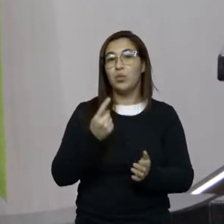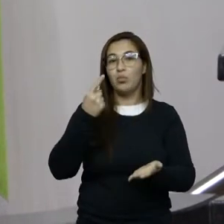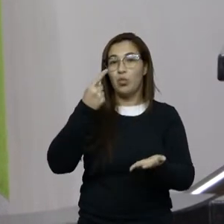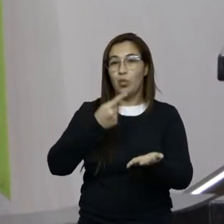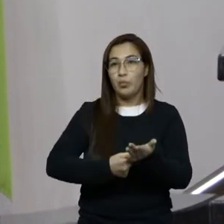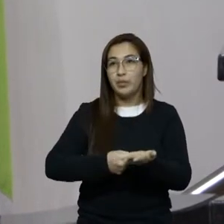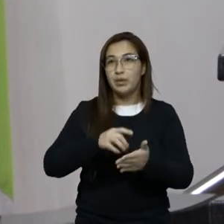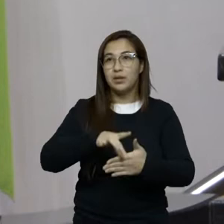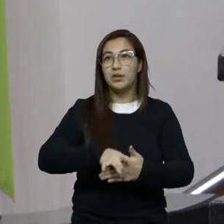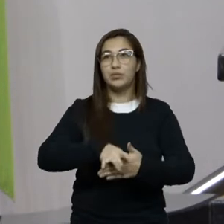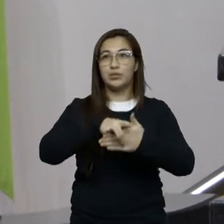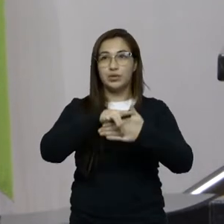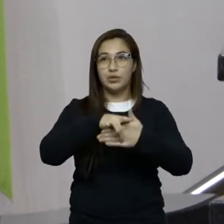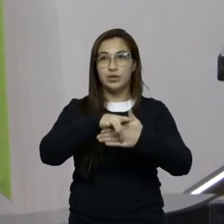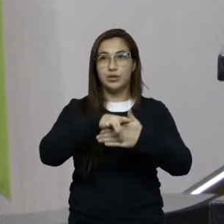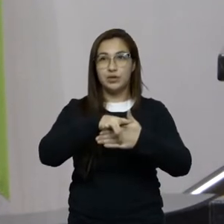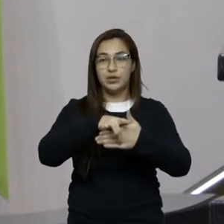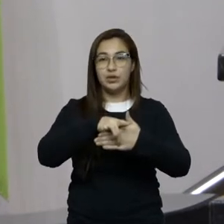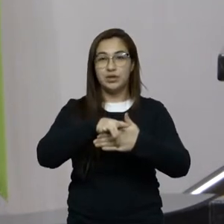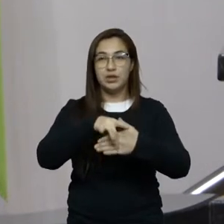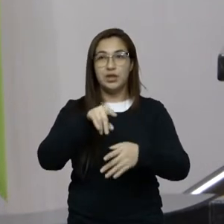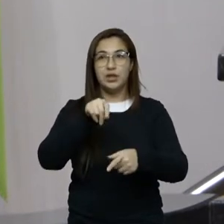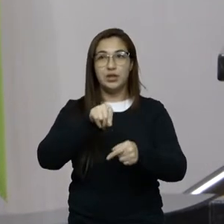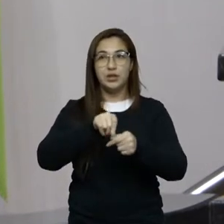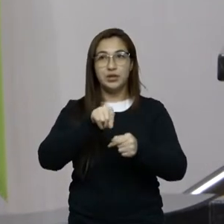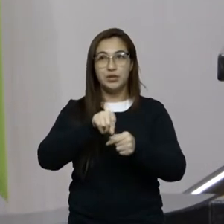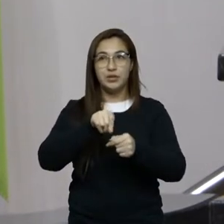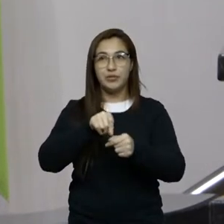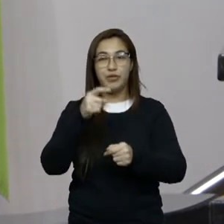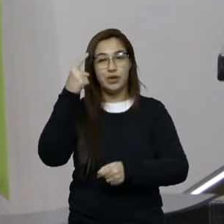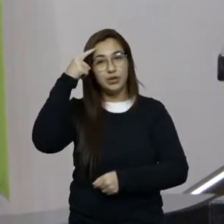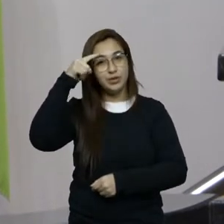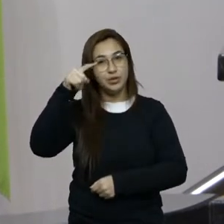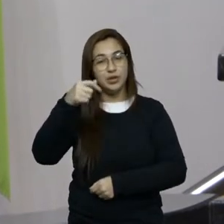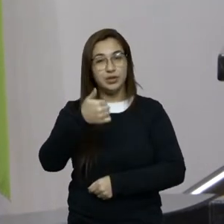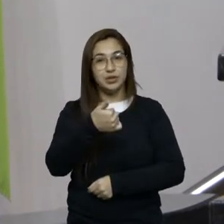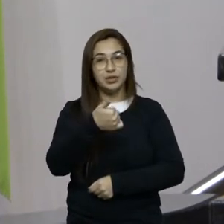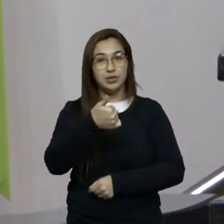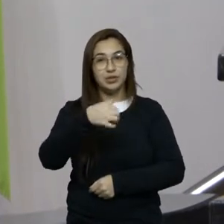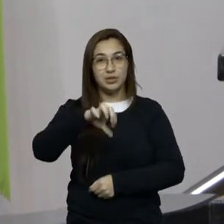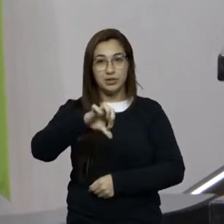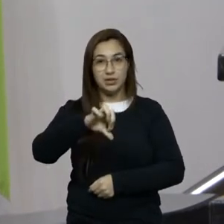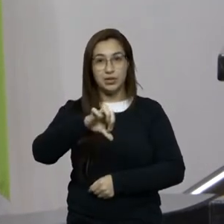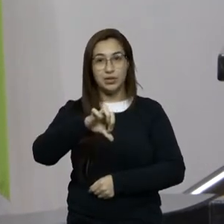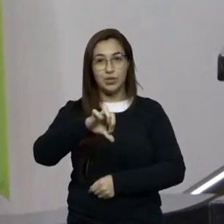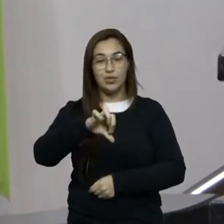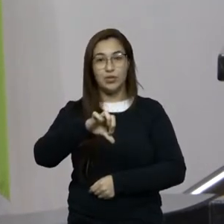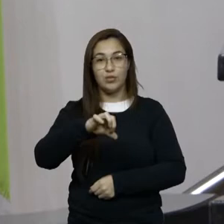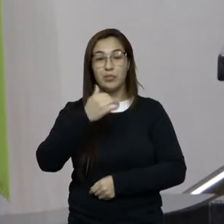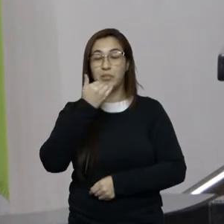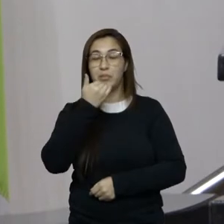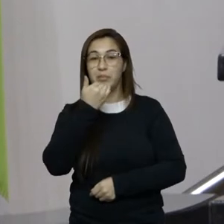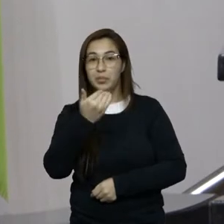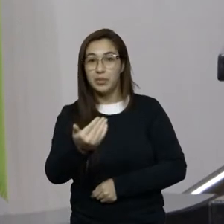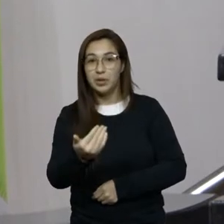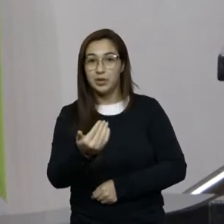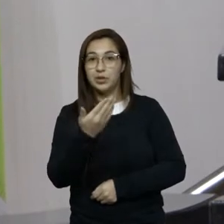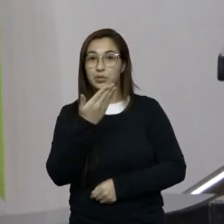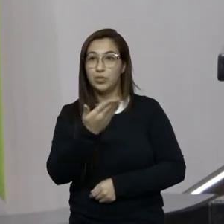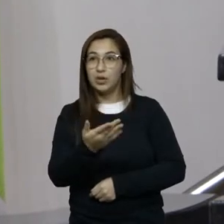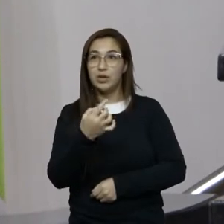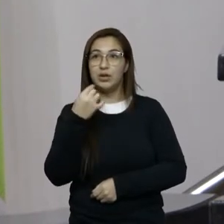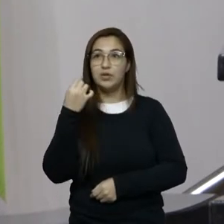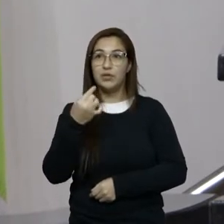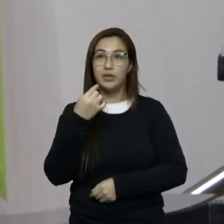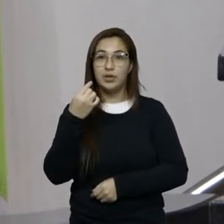de líderes é feito no dia dezenove por proposição de sua excelência o senhor